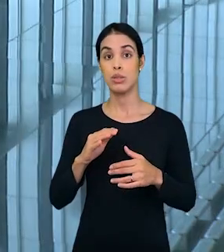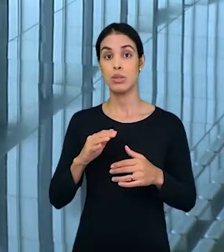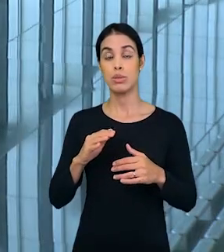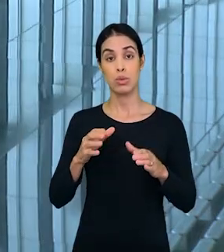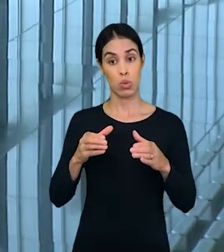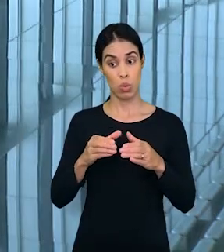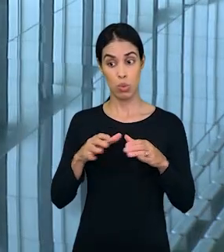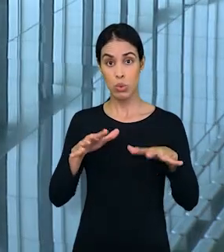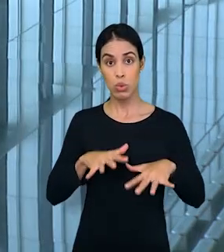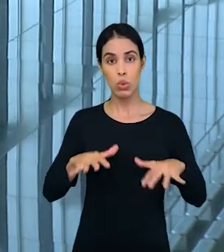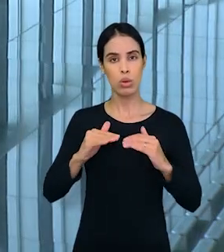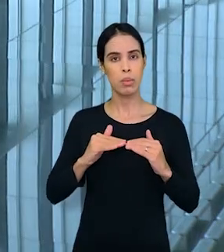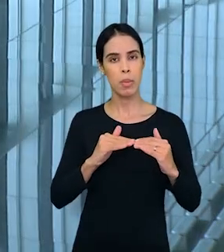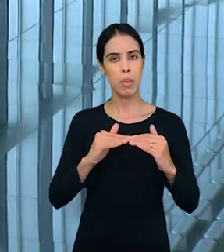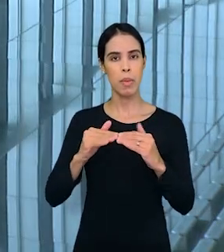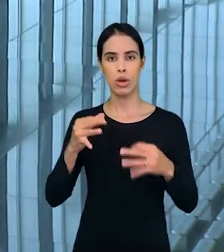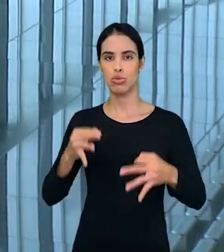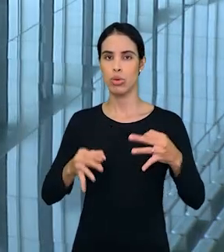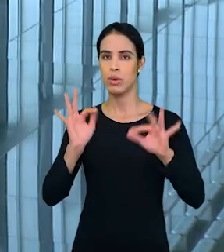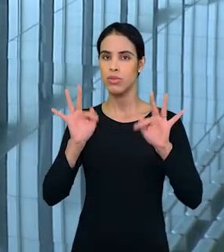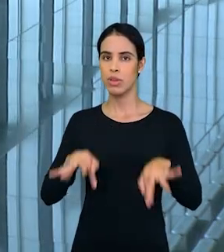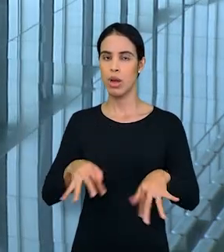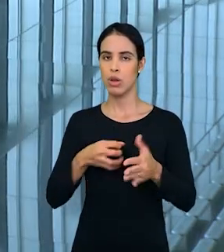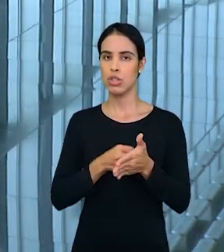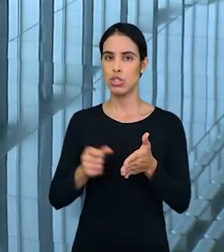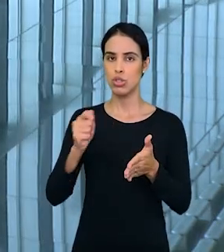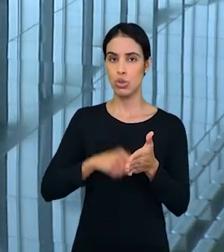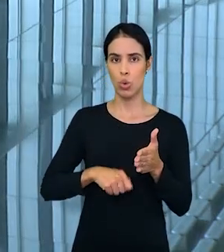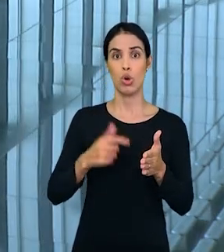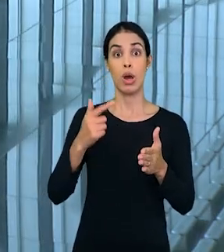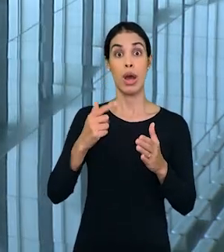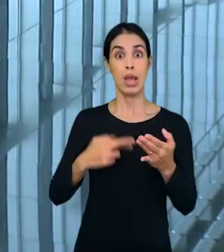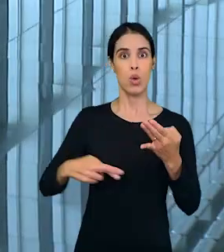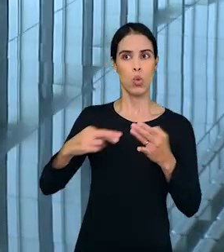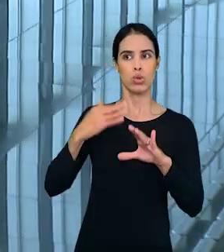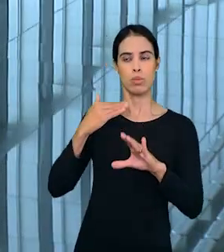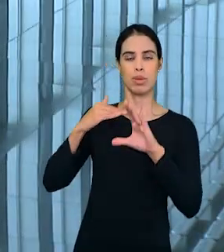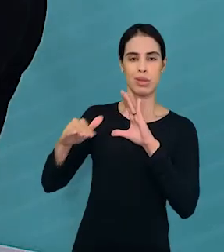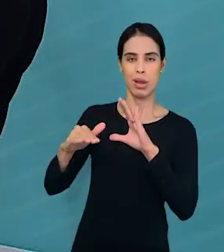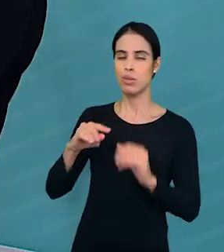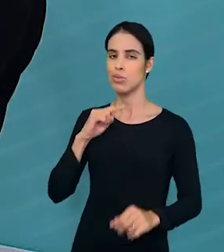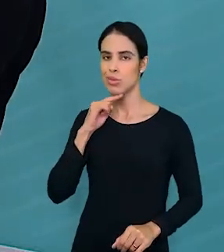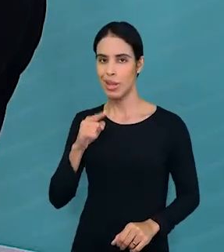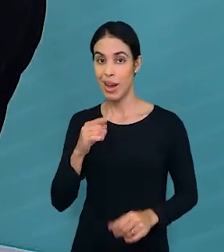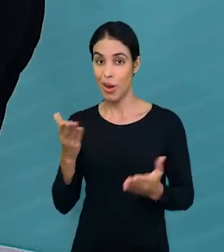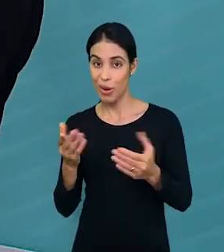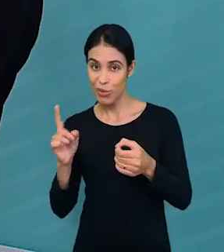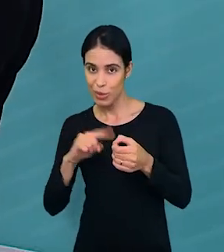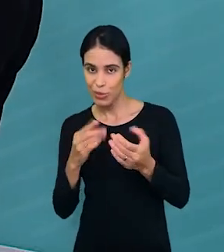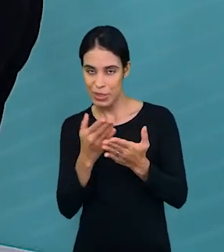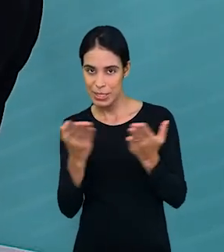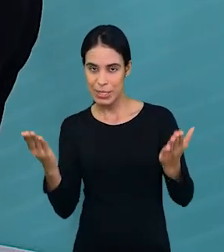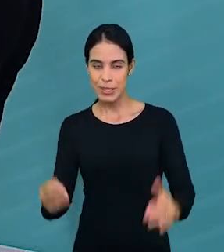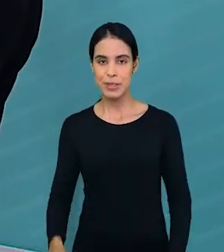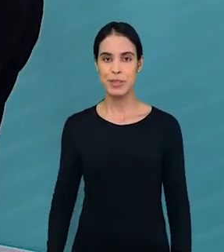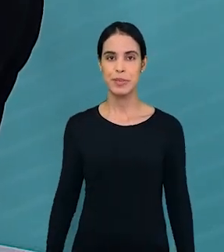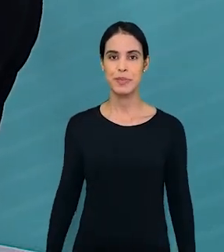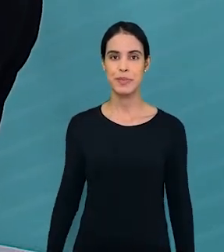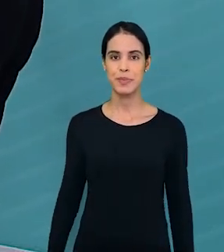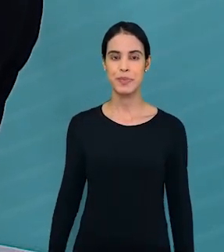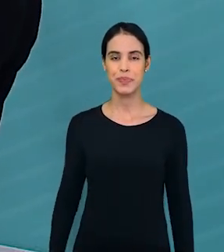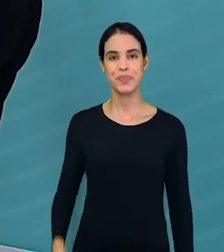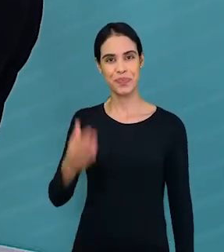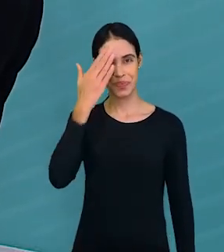foi unânime. O caso transitou em julgado, ou seja, não cabe mais recurso. De volta com vocês, Luana e